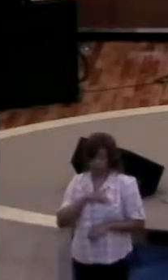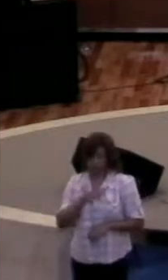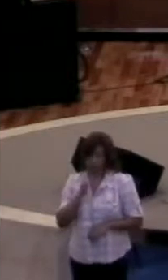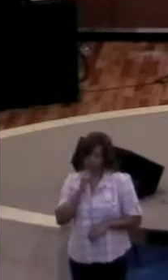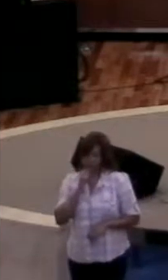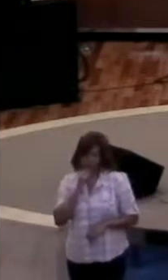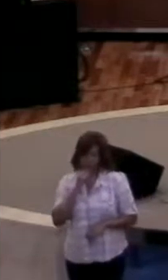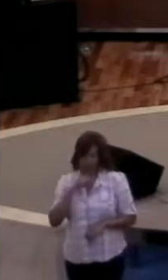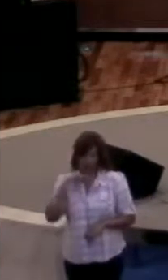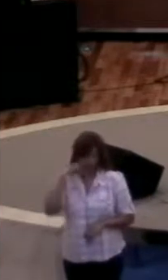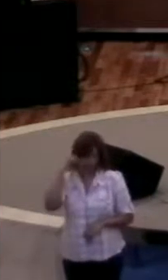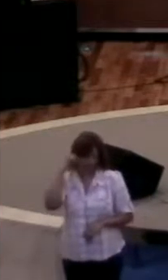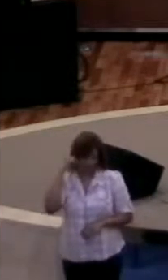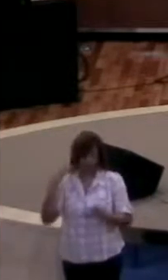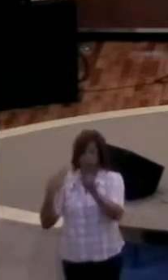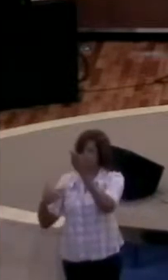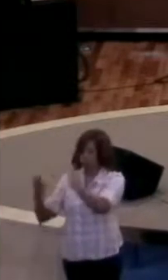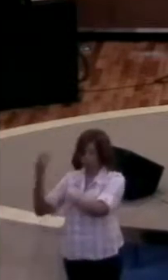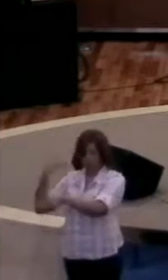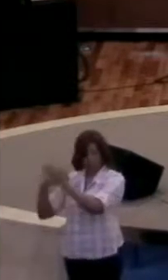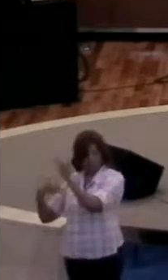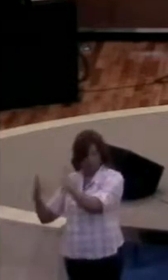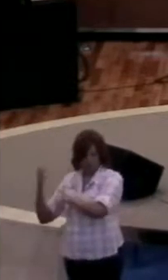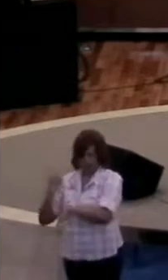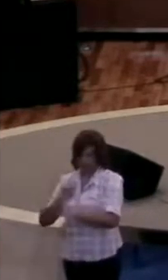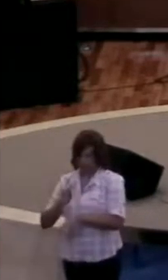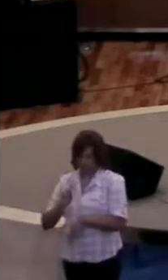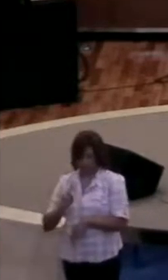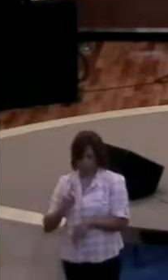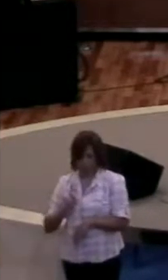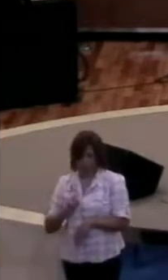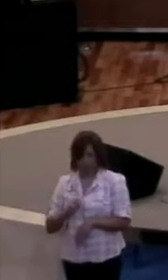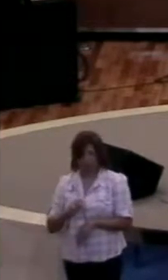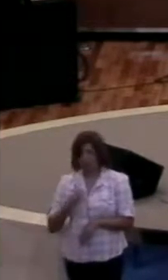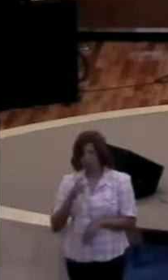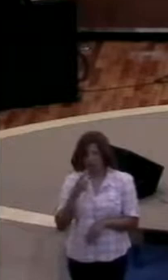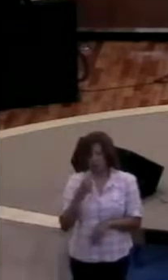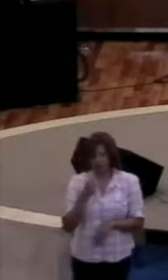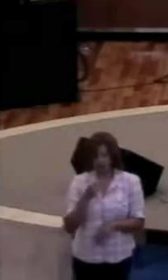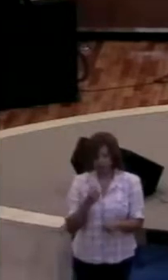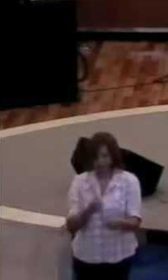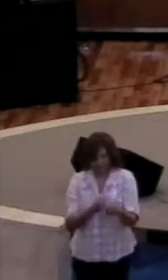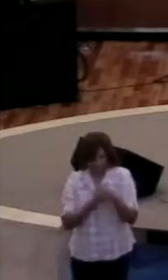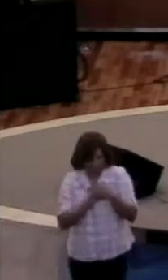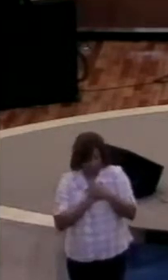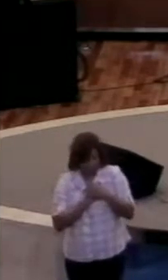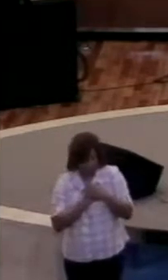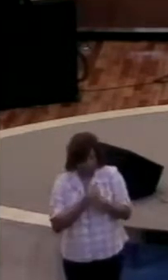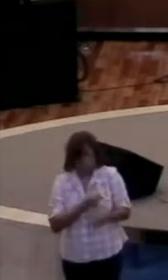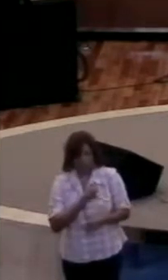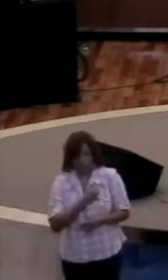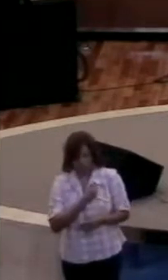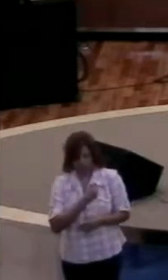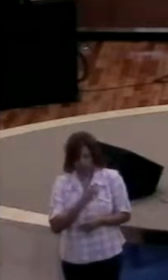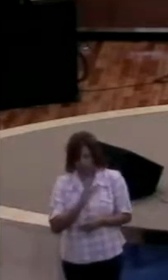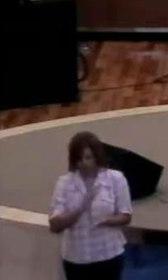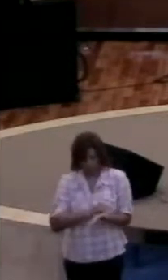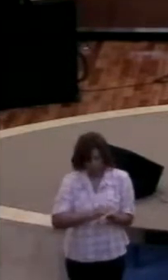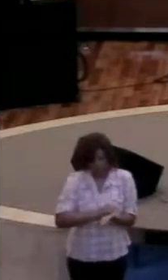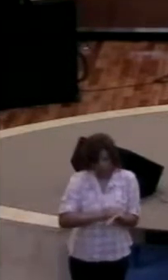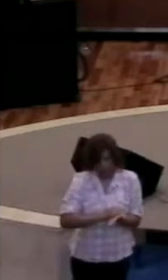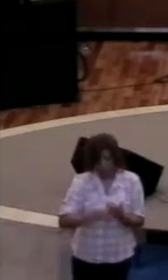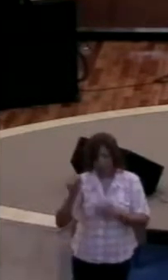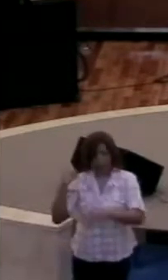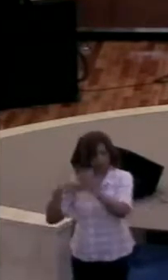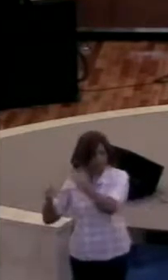passado. Mateus, em nenhum momento, ele omite quem ele era ou quem ele foi. Em nenhum momento ele passa uma borracha sobre o